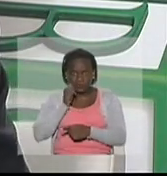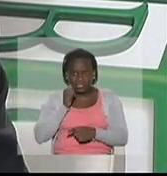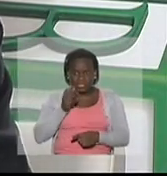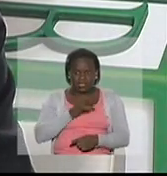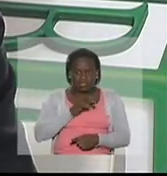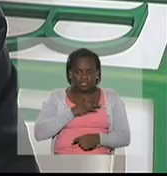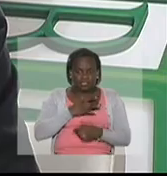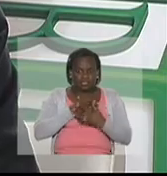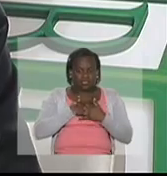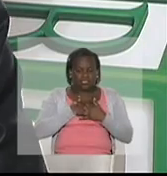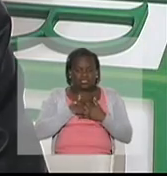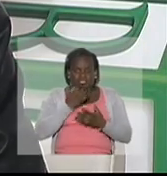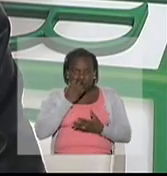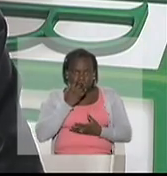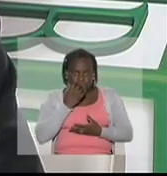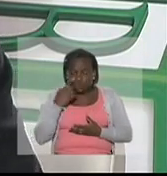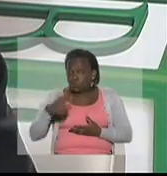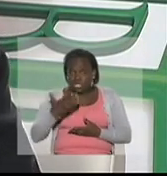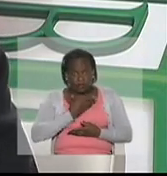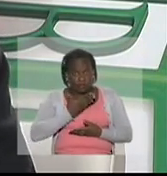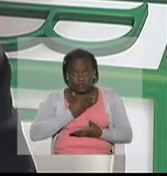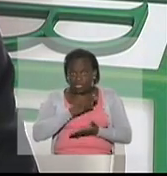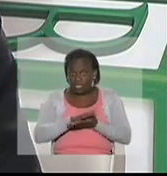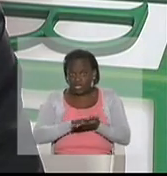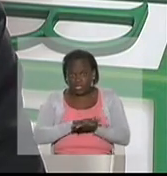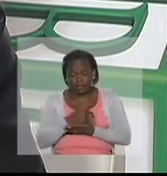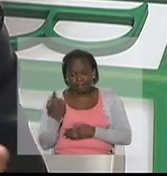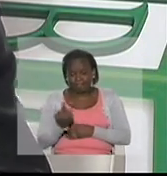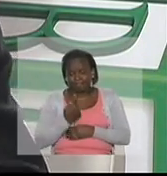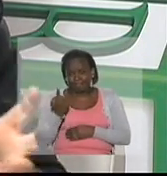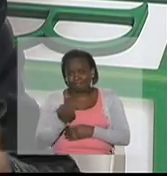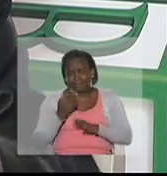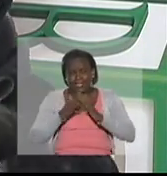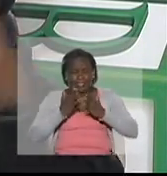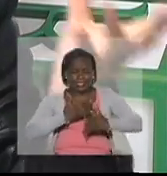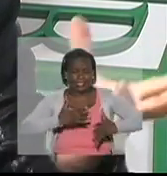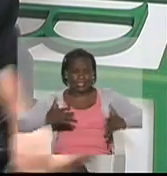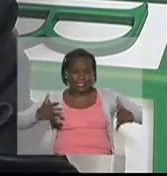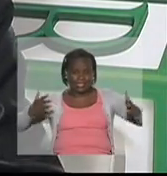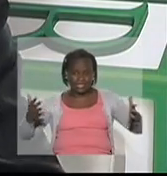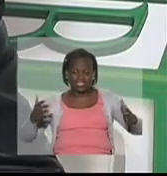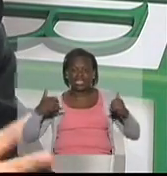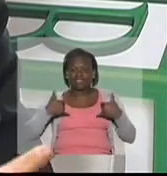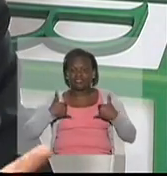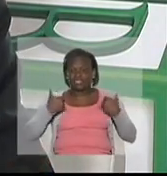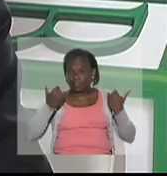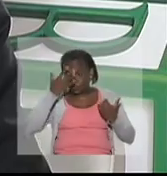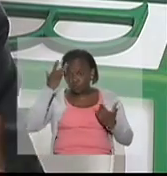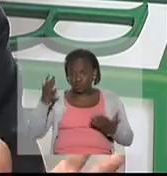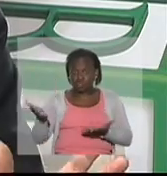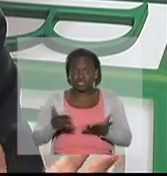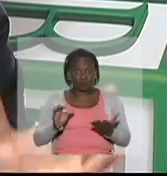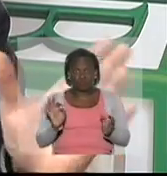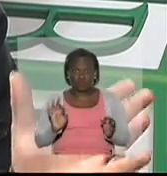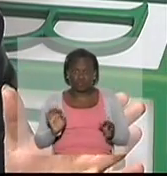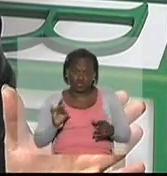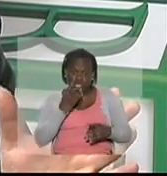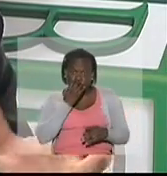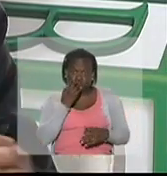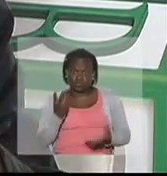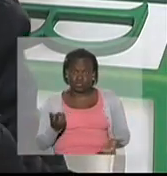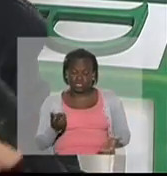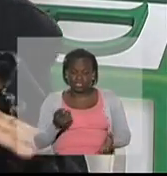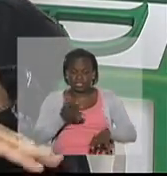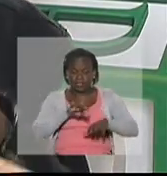da menina. A menina morre de medo dos cachorros, né? Ela não tem amigos, né? Ela é solitária naquela mansão. E o aniversário dela não tem ninguém, só tem os